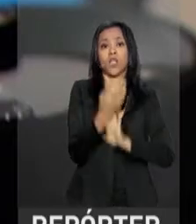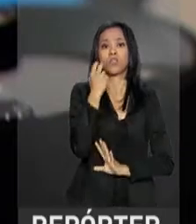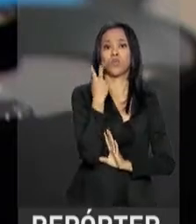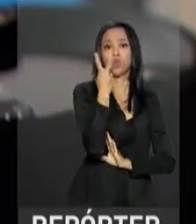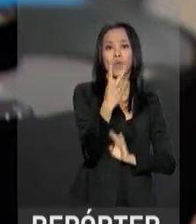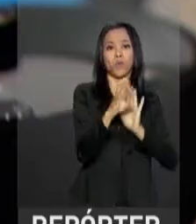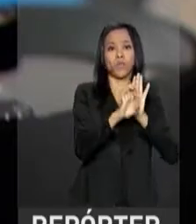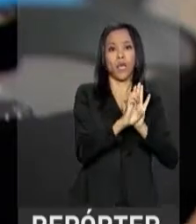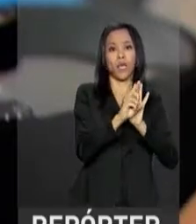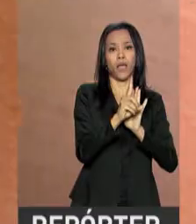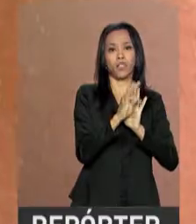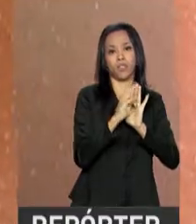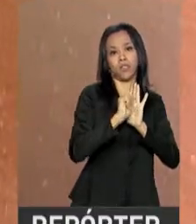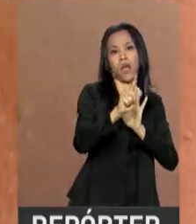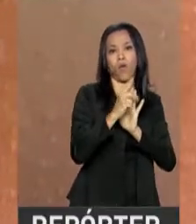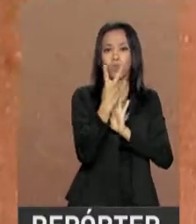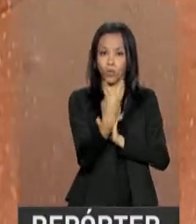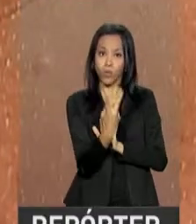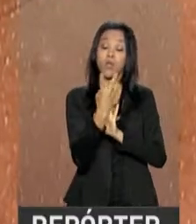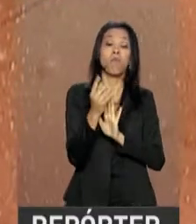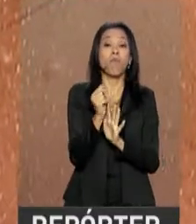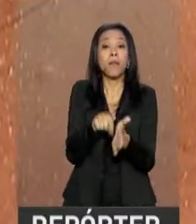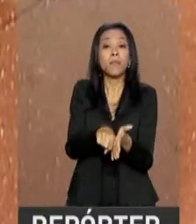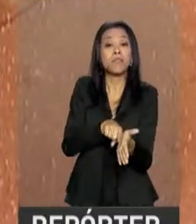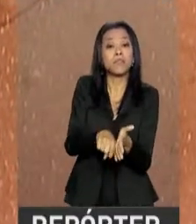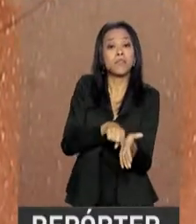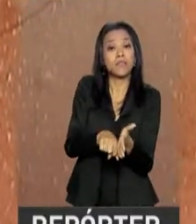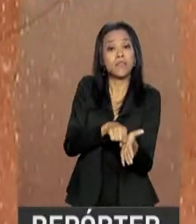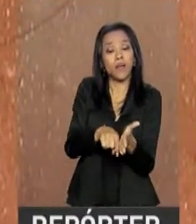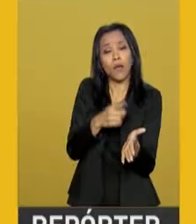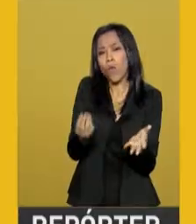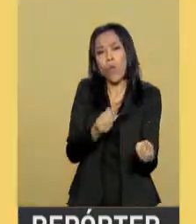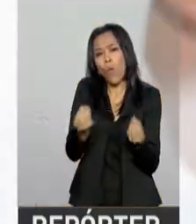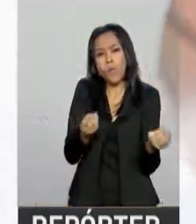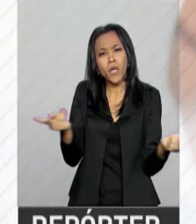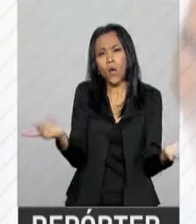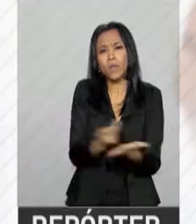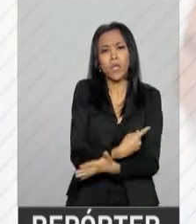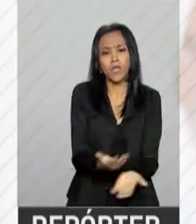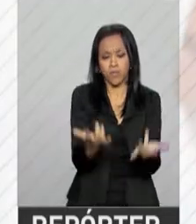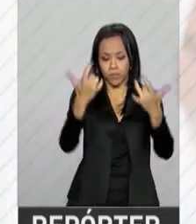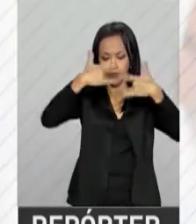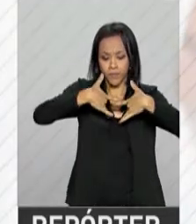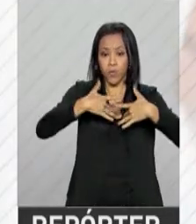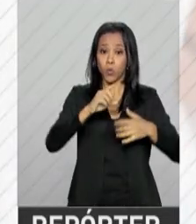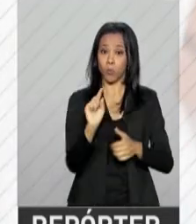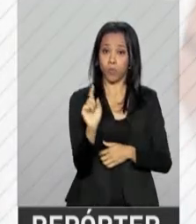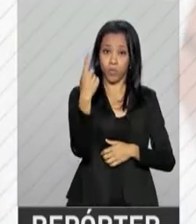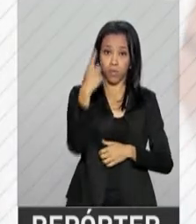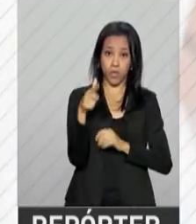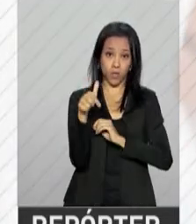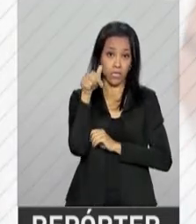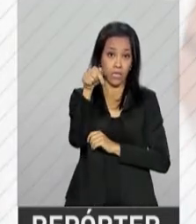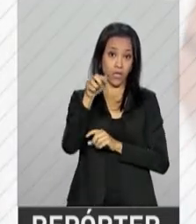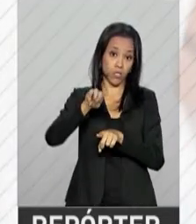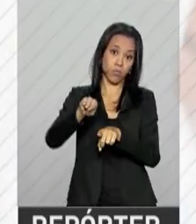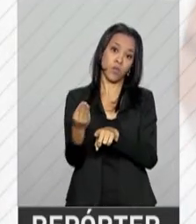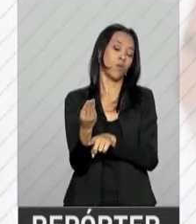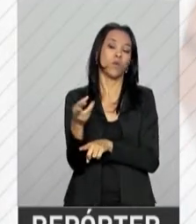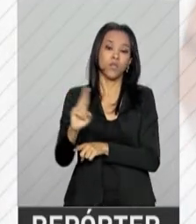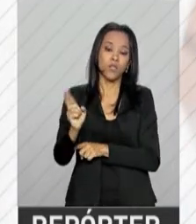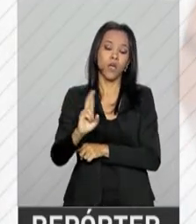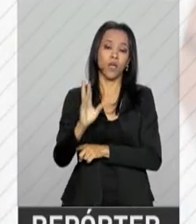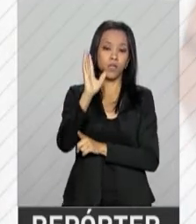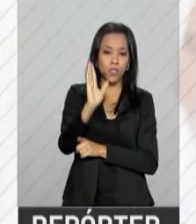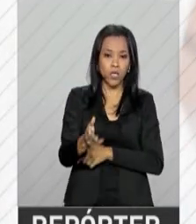apoiar estudos sobre a resistência aos antimicrobianos o primeiro no valor de 7 milhões de reais foi